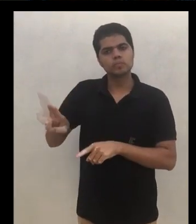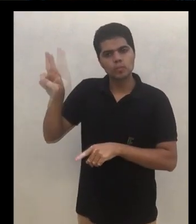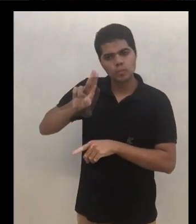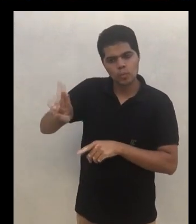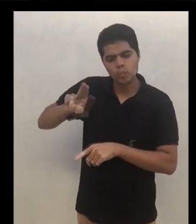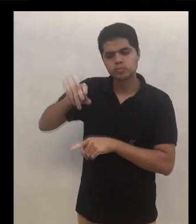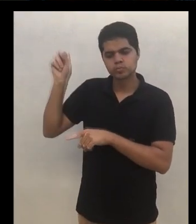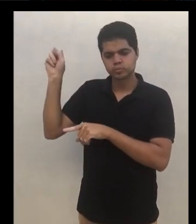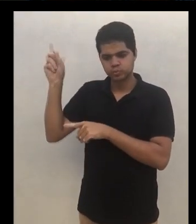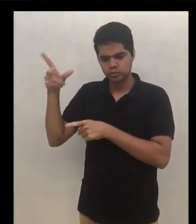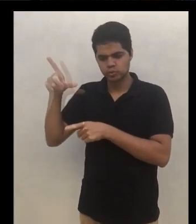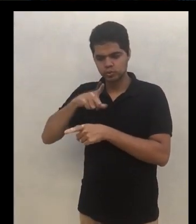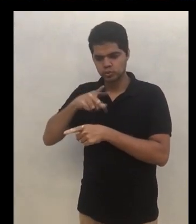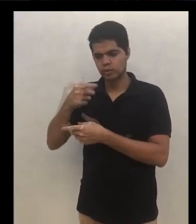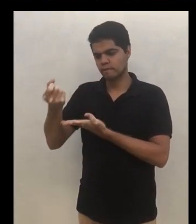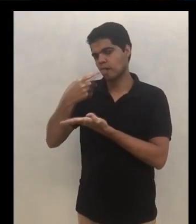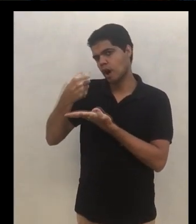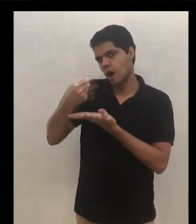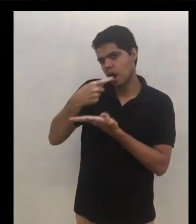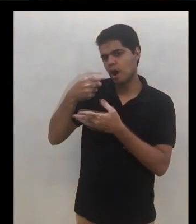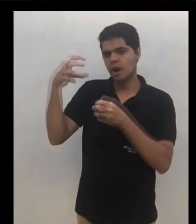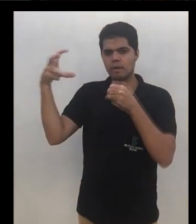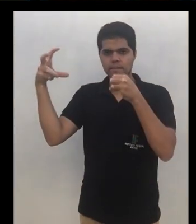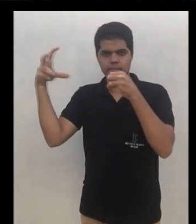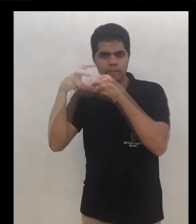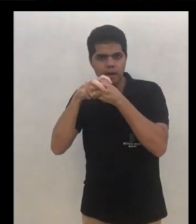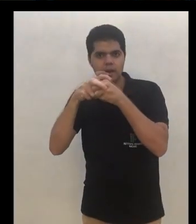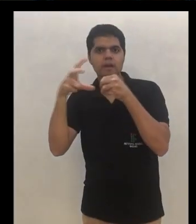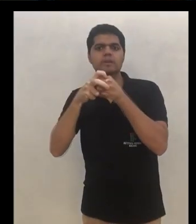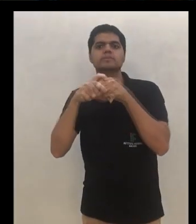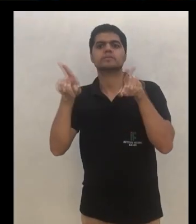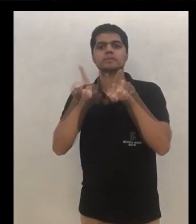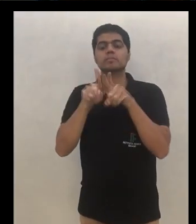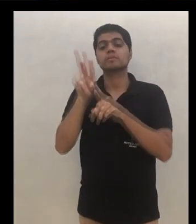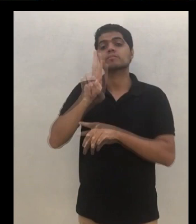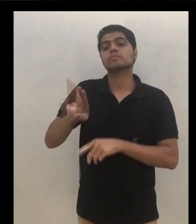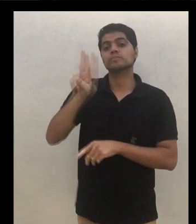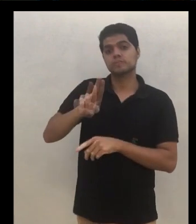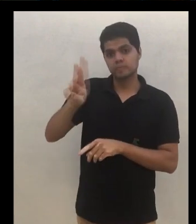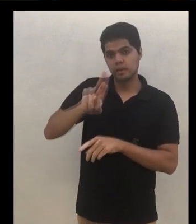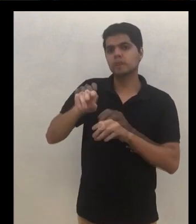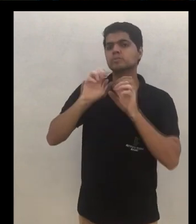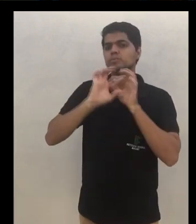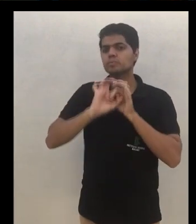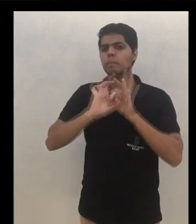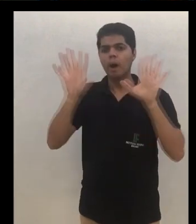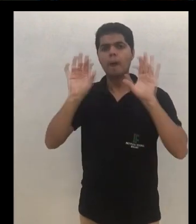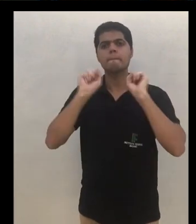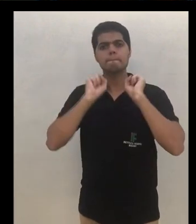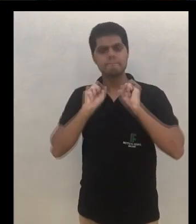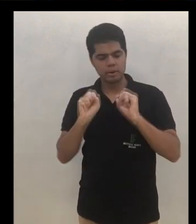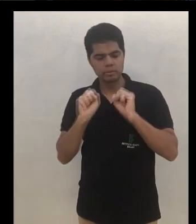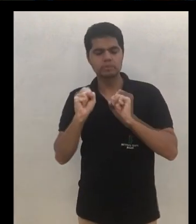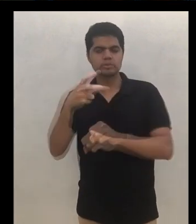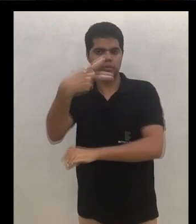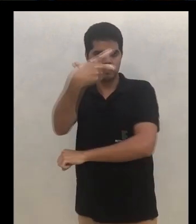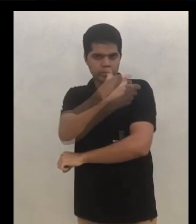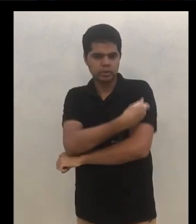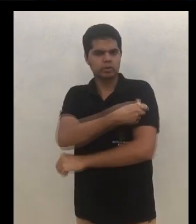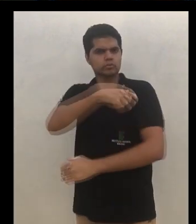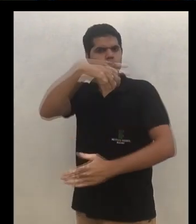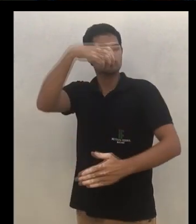né, vacinas que são vírus, né, liofilizados ou vivos, podem ser utilizados, tá? Porque são